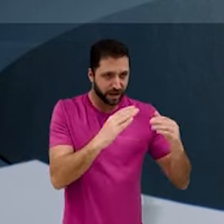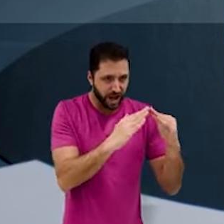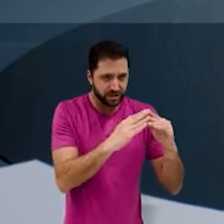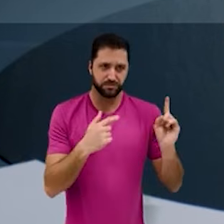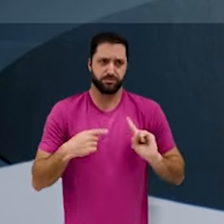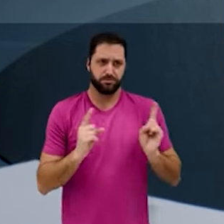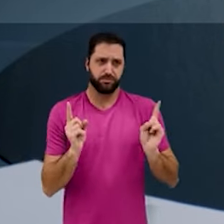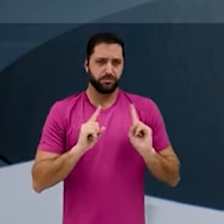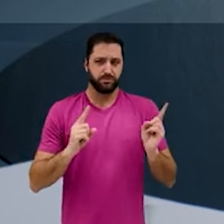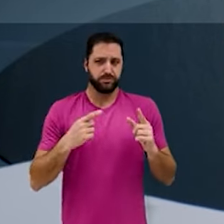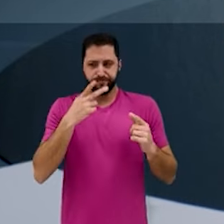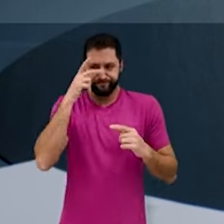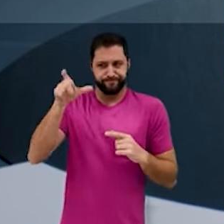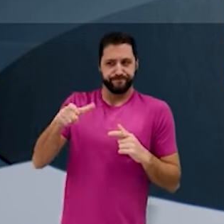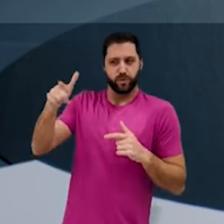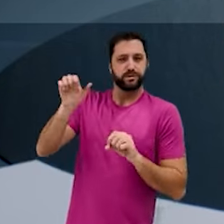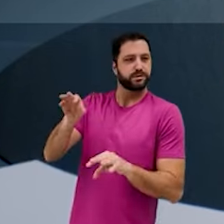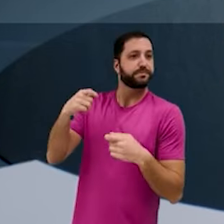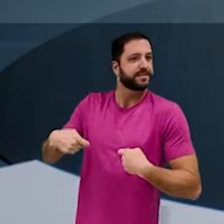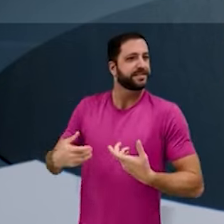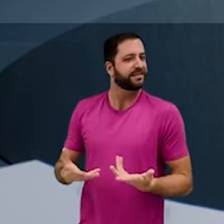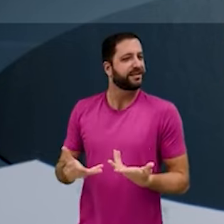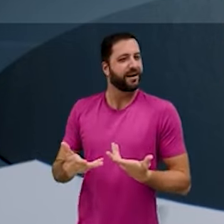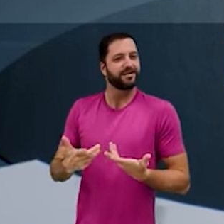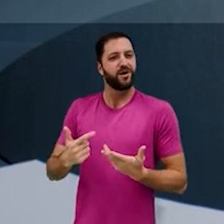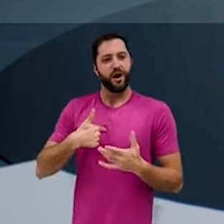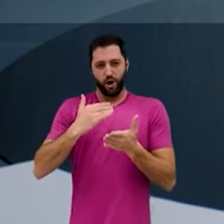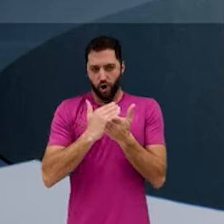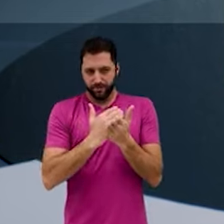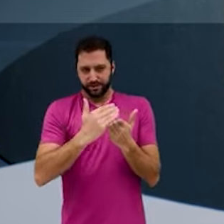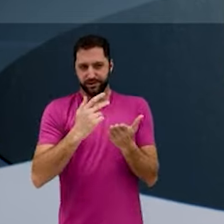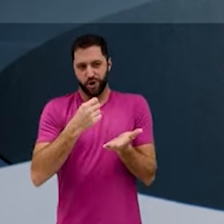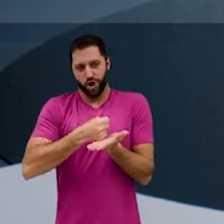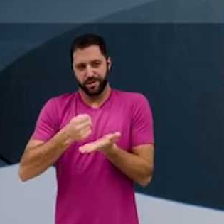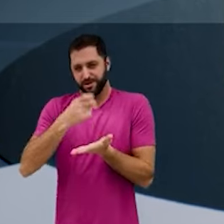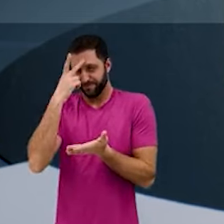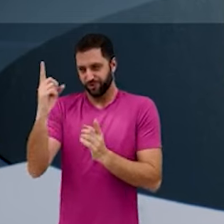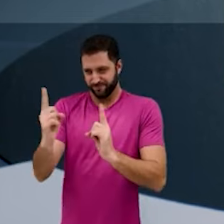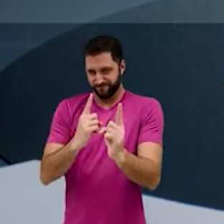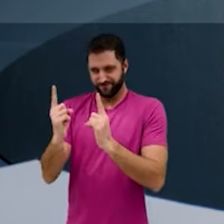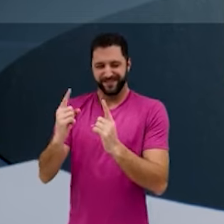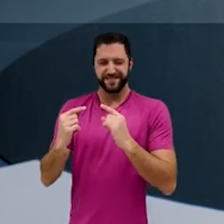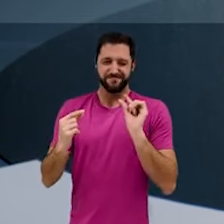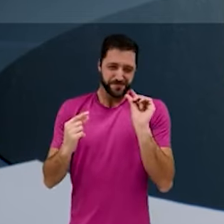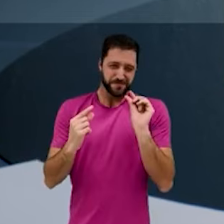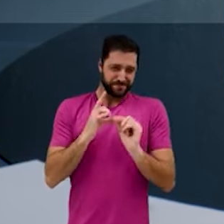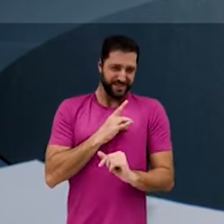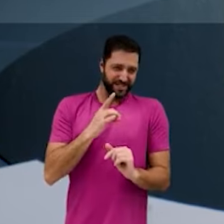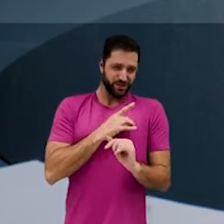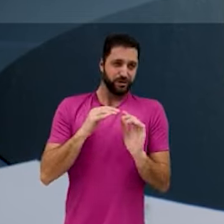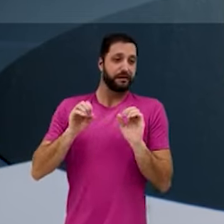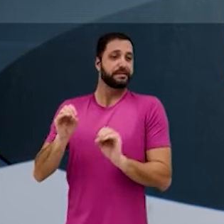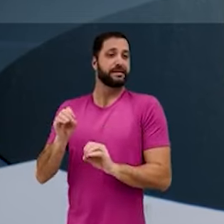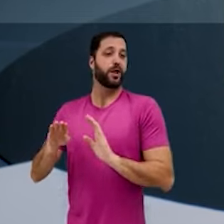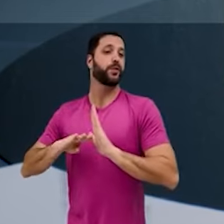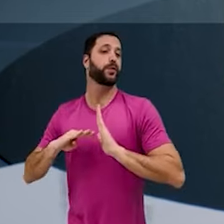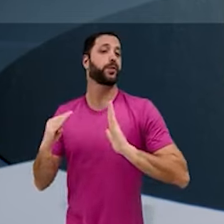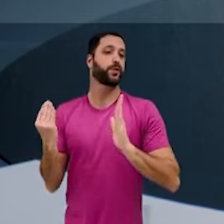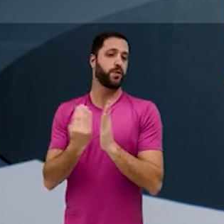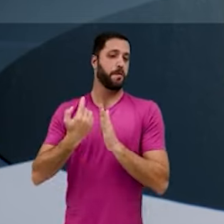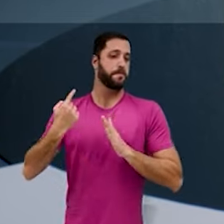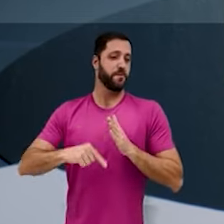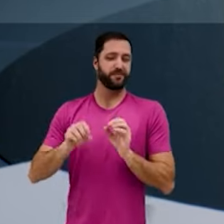falei, preciso escalar. Preciso ensinar. E quando eu comecei a contratar pessoas, eu tinha uma dificuldade de